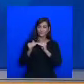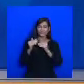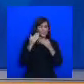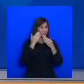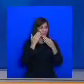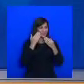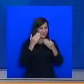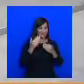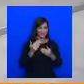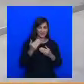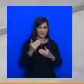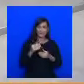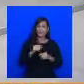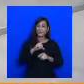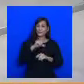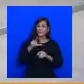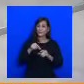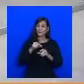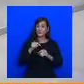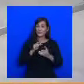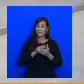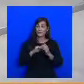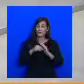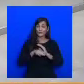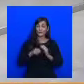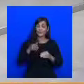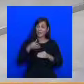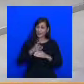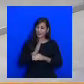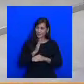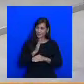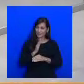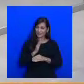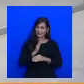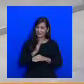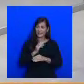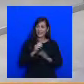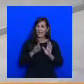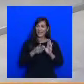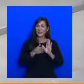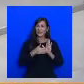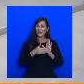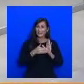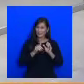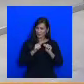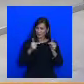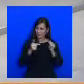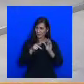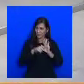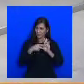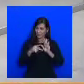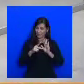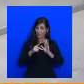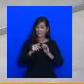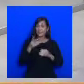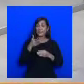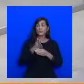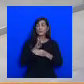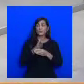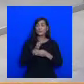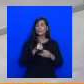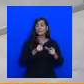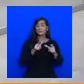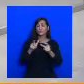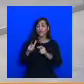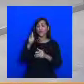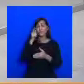confirmo. Obrigado. Sorteio da Lotomania realizado, validado, a sorte estava na sua aposta. Após a apuração, você poderá saber de onde